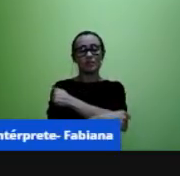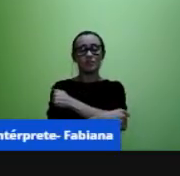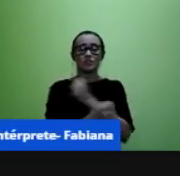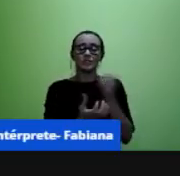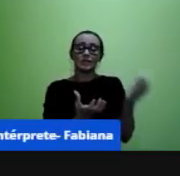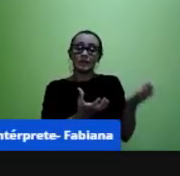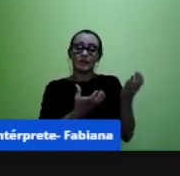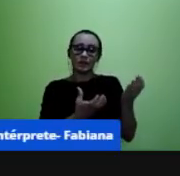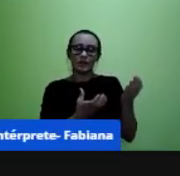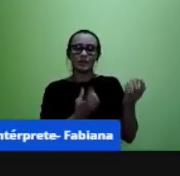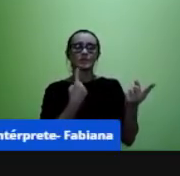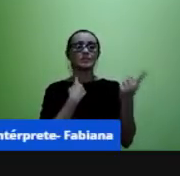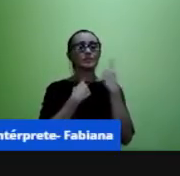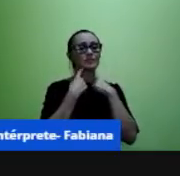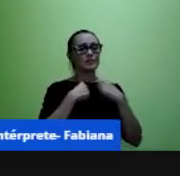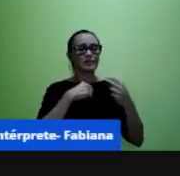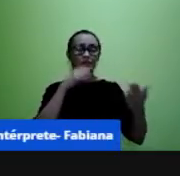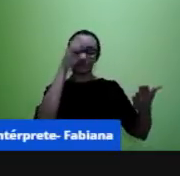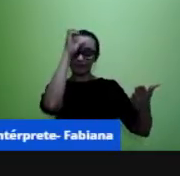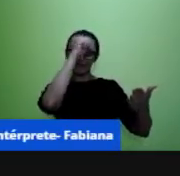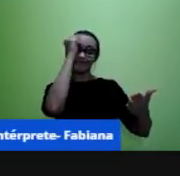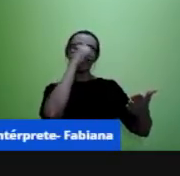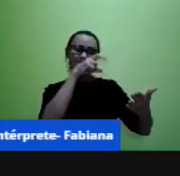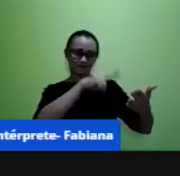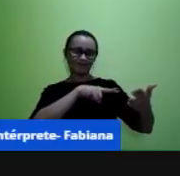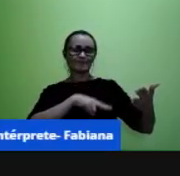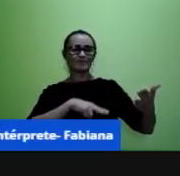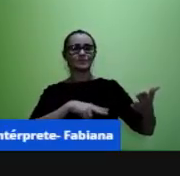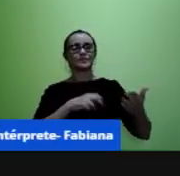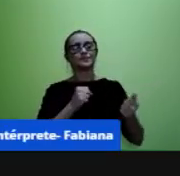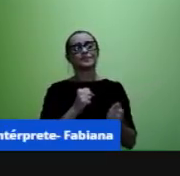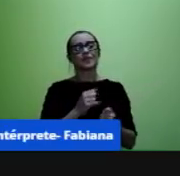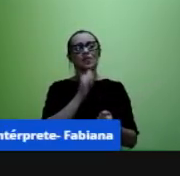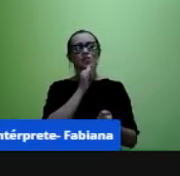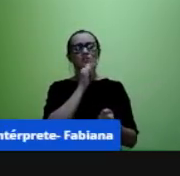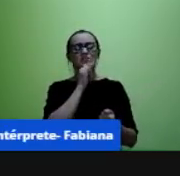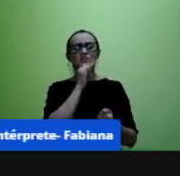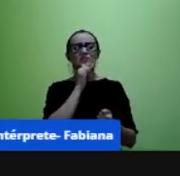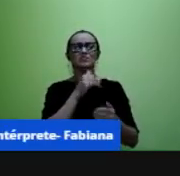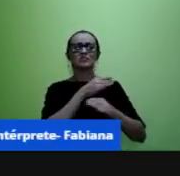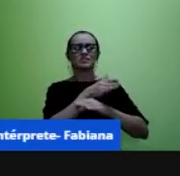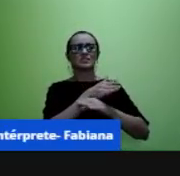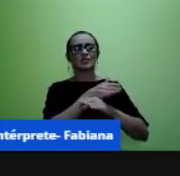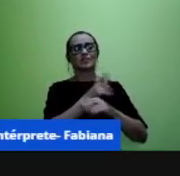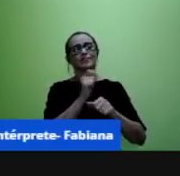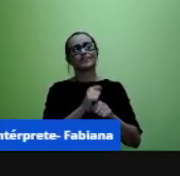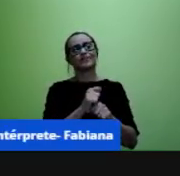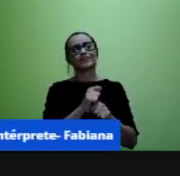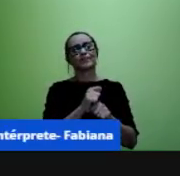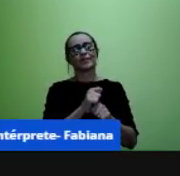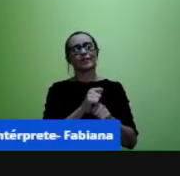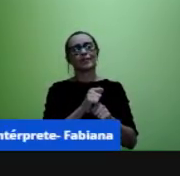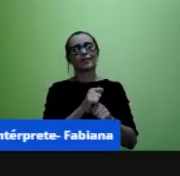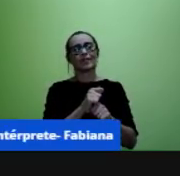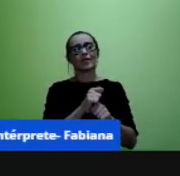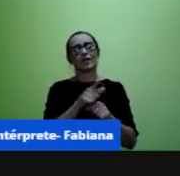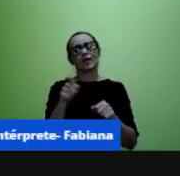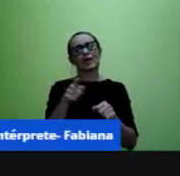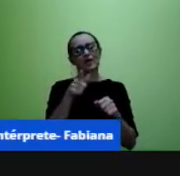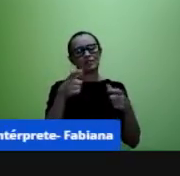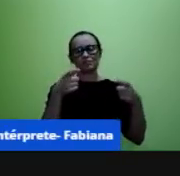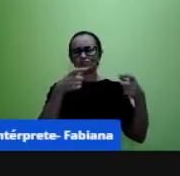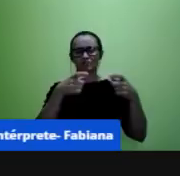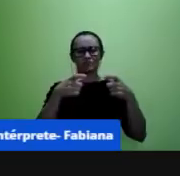de aprender. Por exemplo, quando você entrar na sua sala online, né, em tempo real para dar a sua aula, né? Você pode fazer